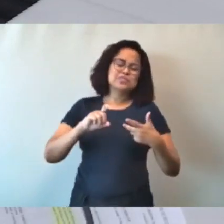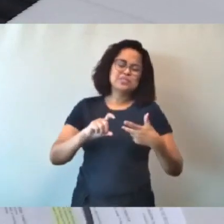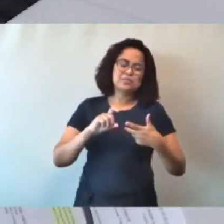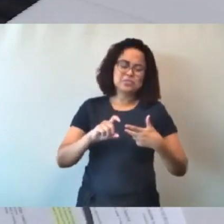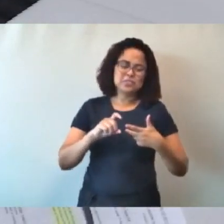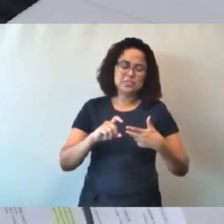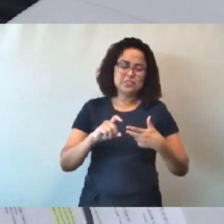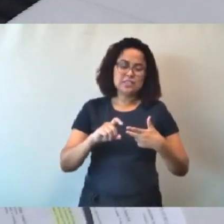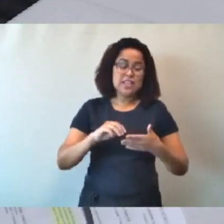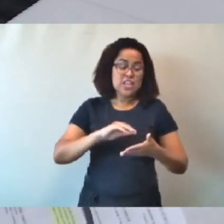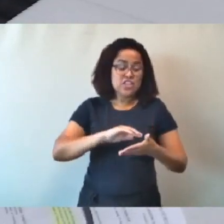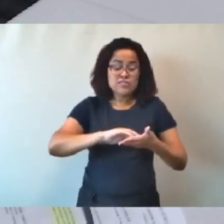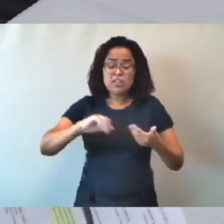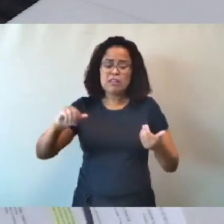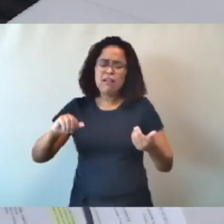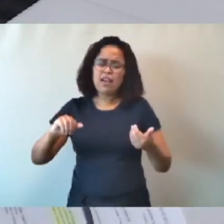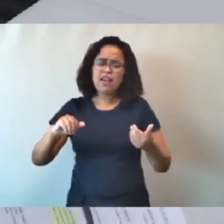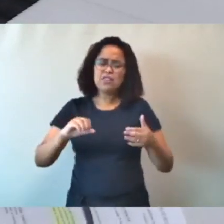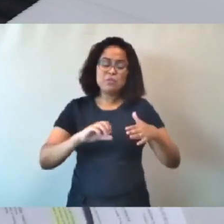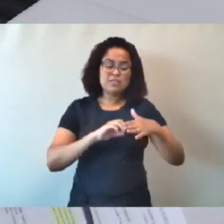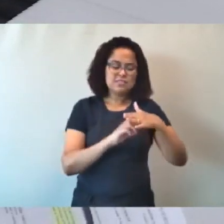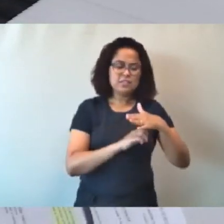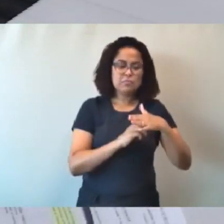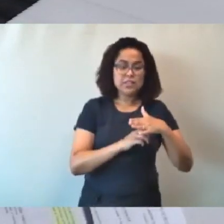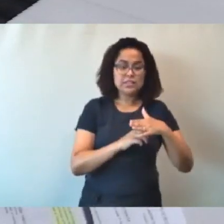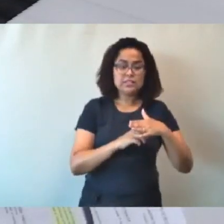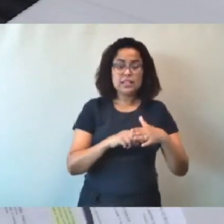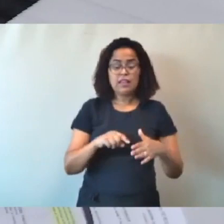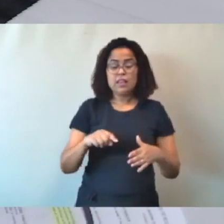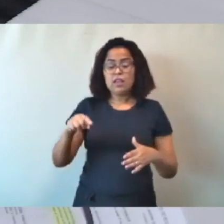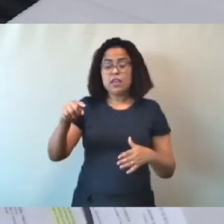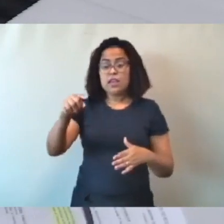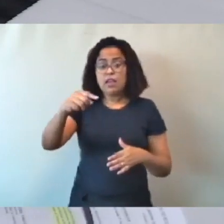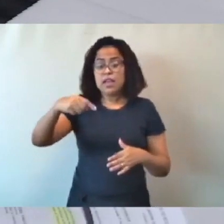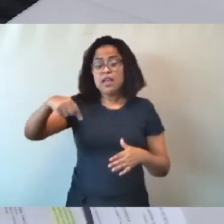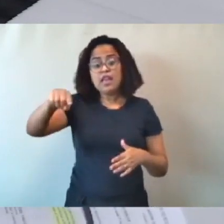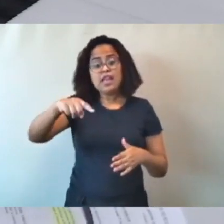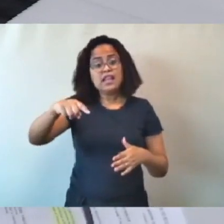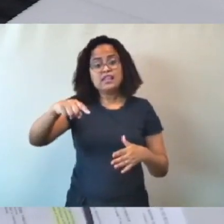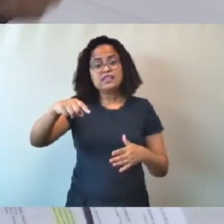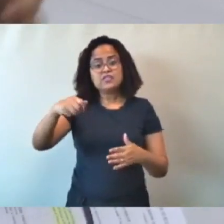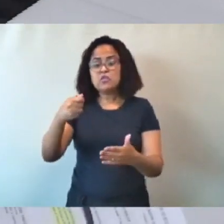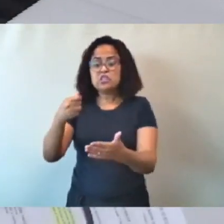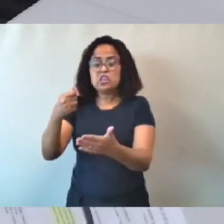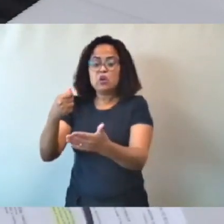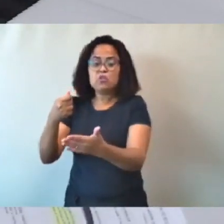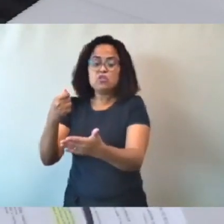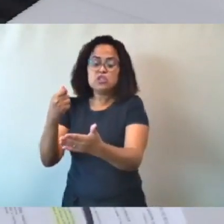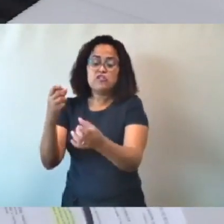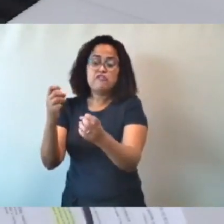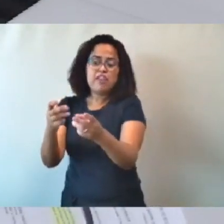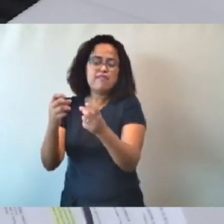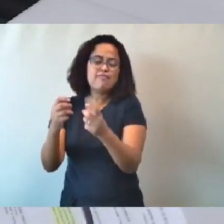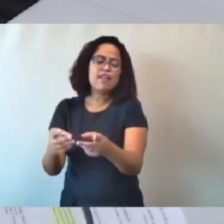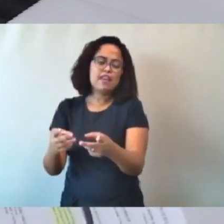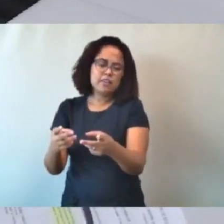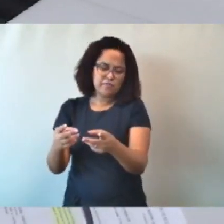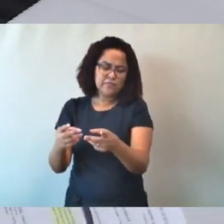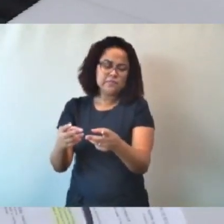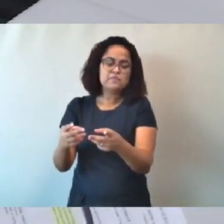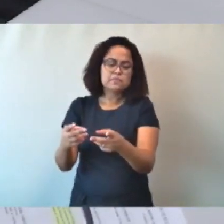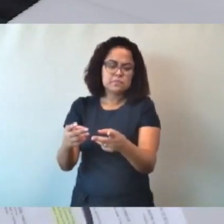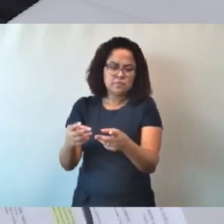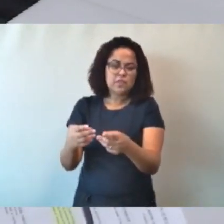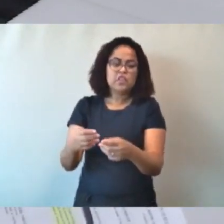no centro e vão ser indicados para a periferia. Então, nós vamos ter assim, um ganho grande na questão social, na questão